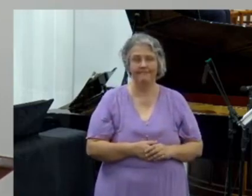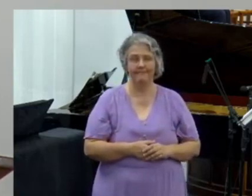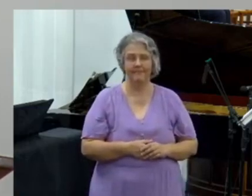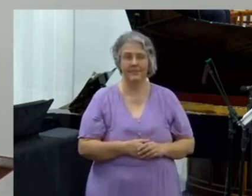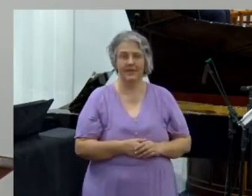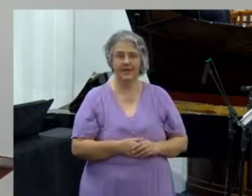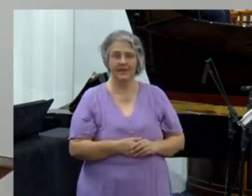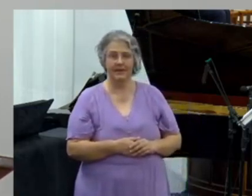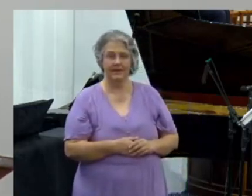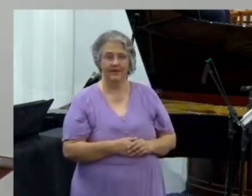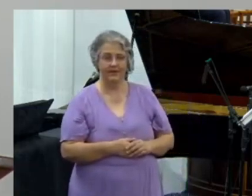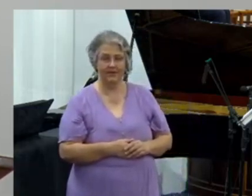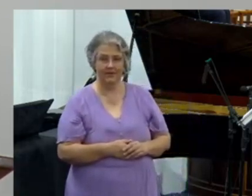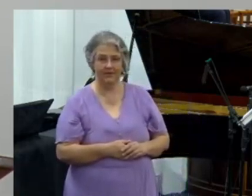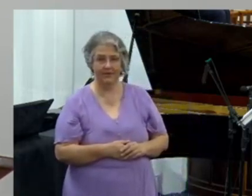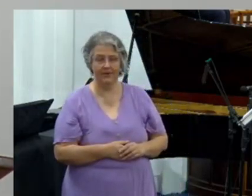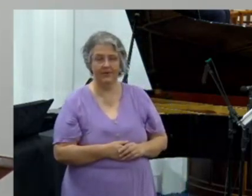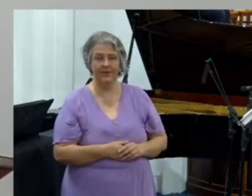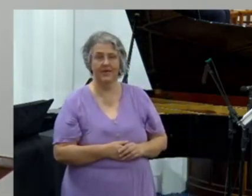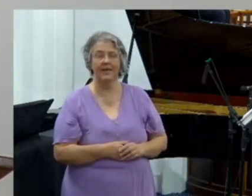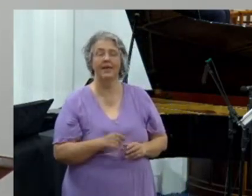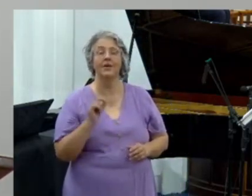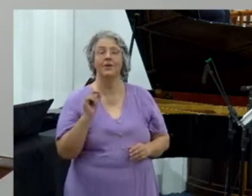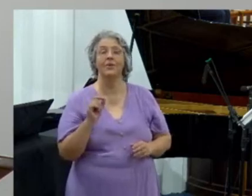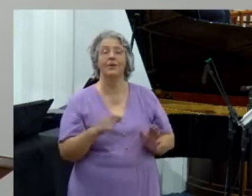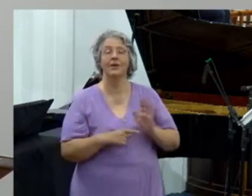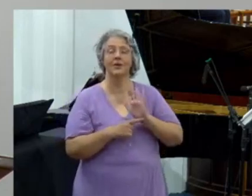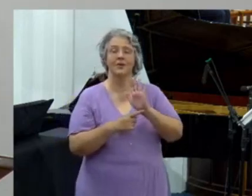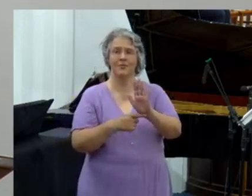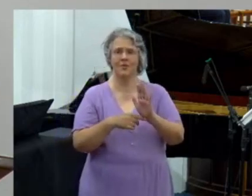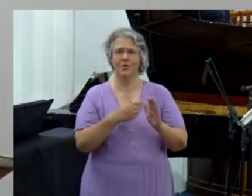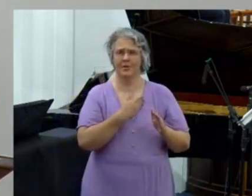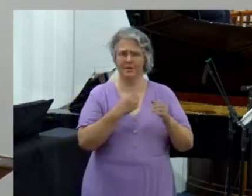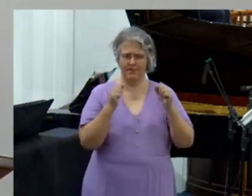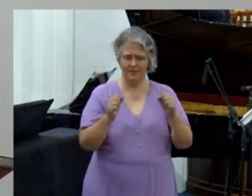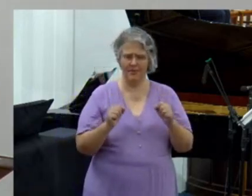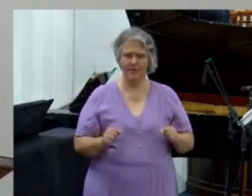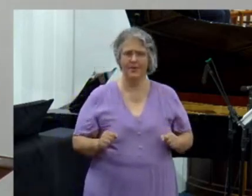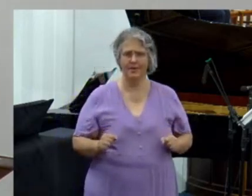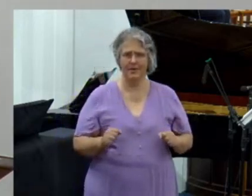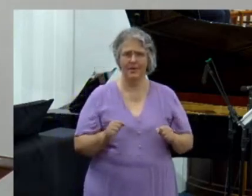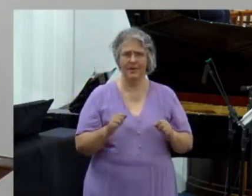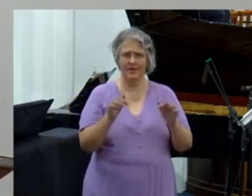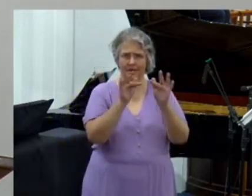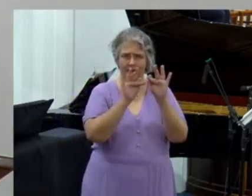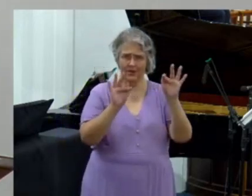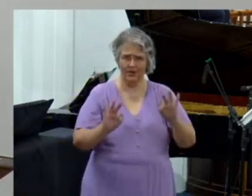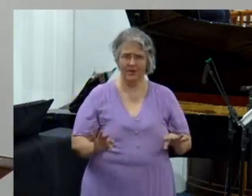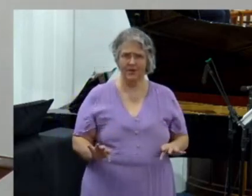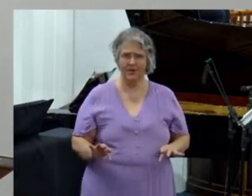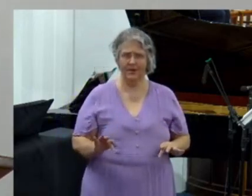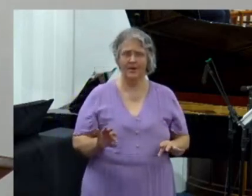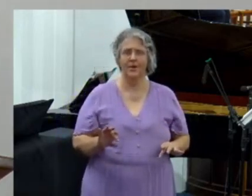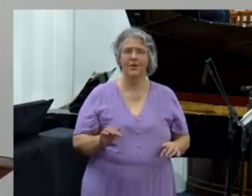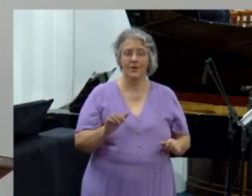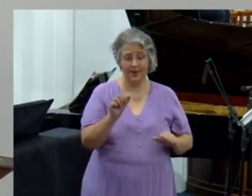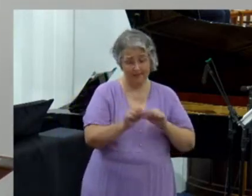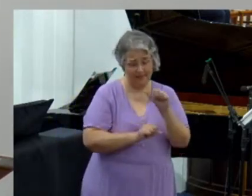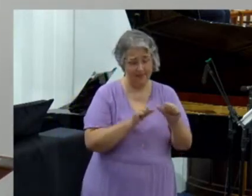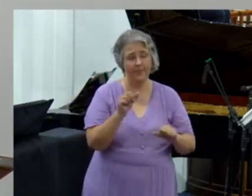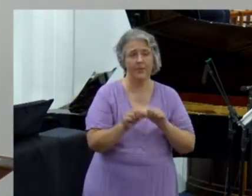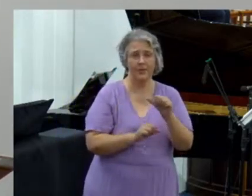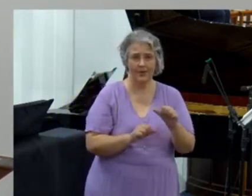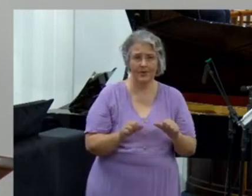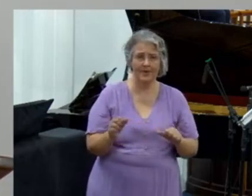Aquele que então revela a sua autoridade no templo, porque o templo é dele. Aquele que restaura temporariamente